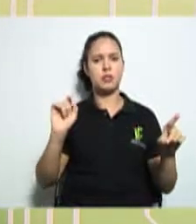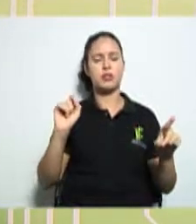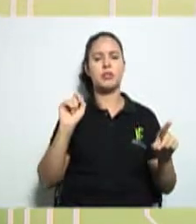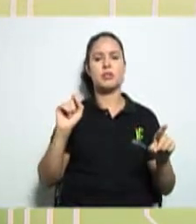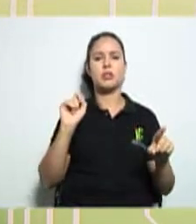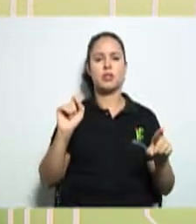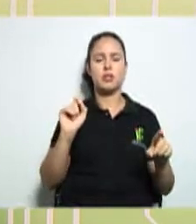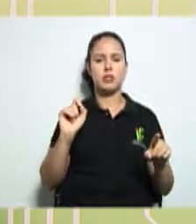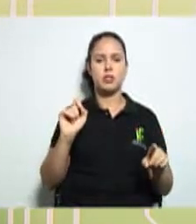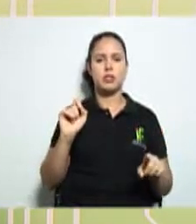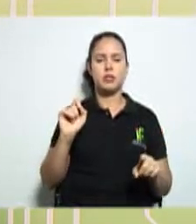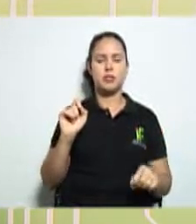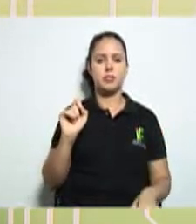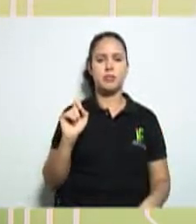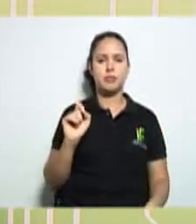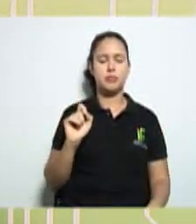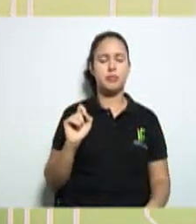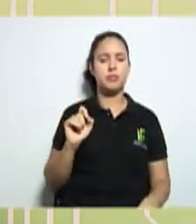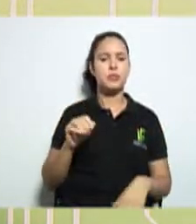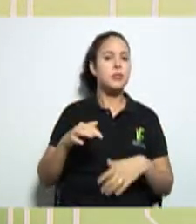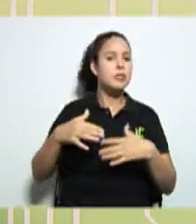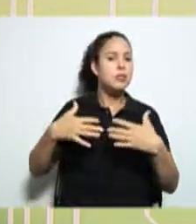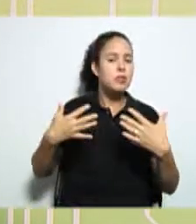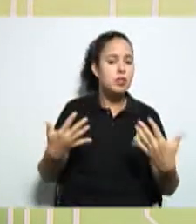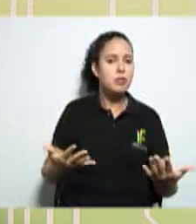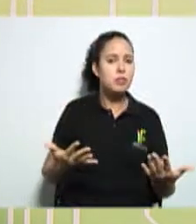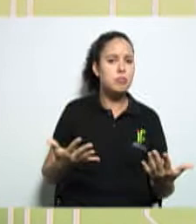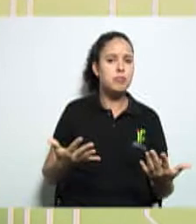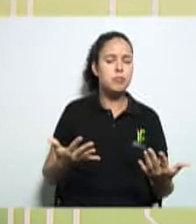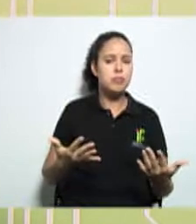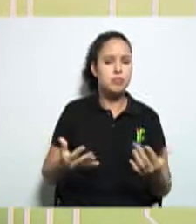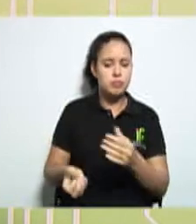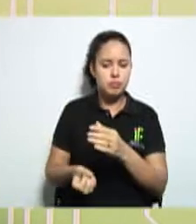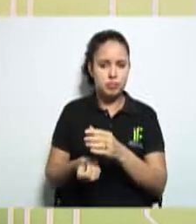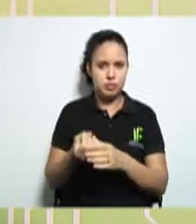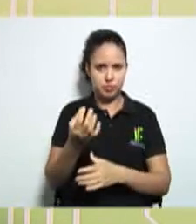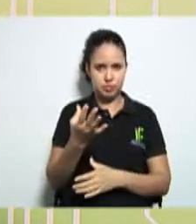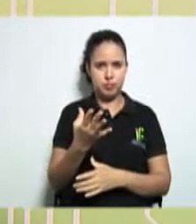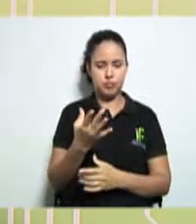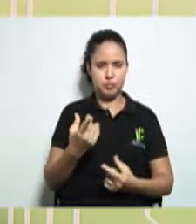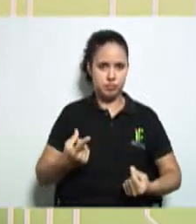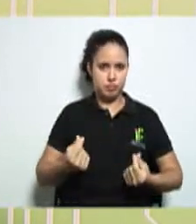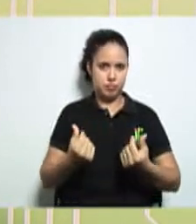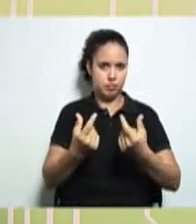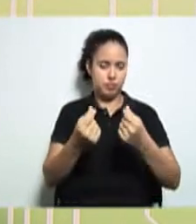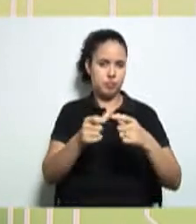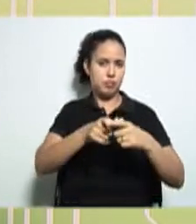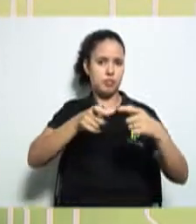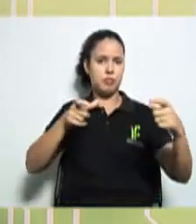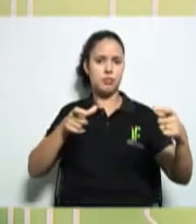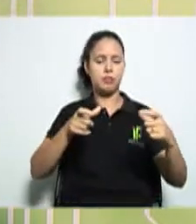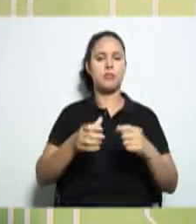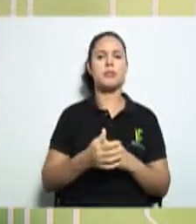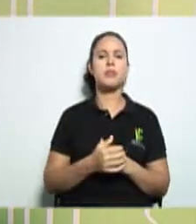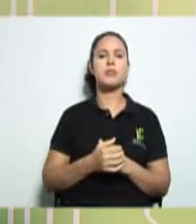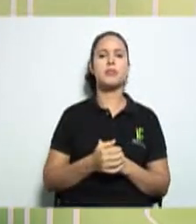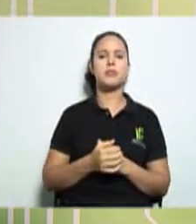vai estar gerando riqueza, vai estar utilizando outros recursos para gerar riqueza.